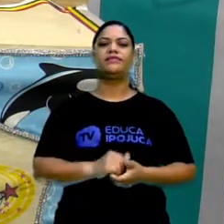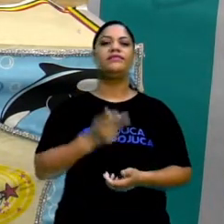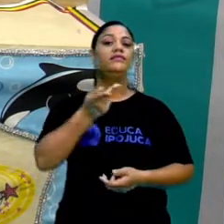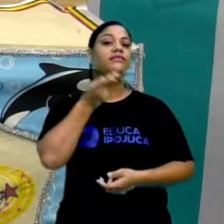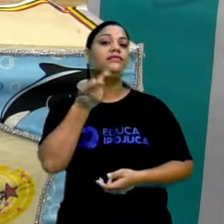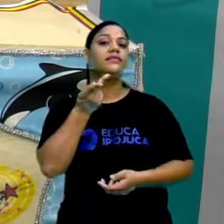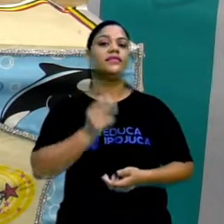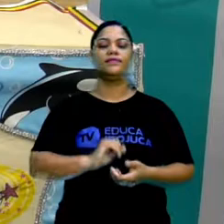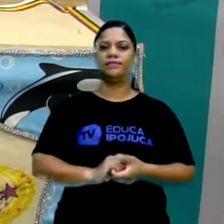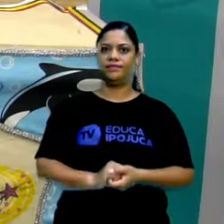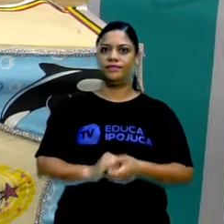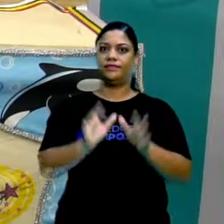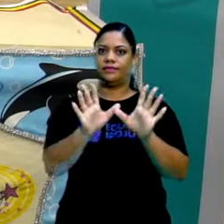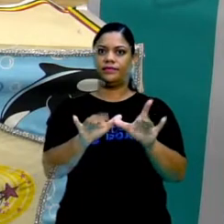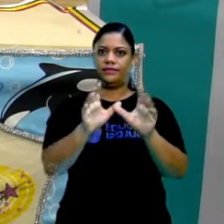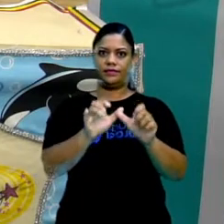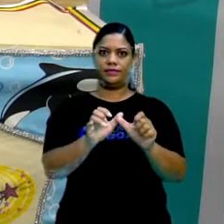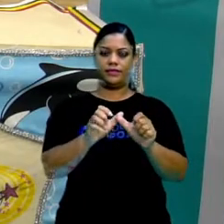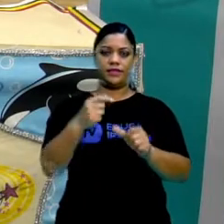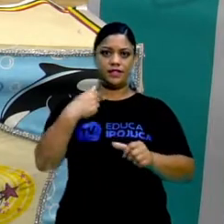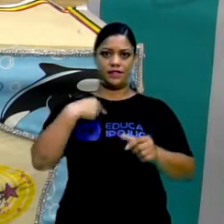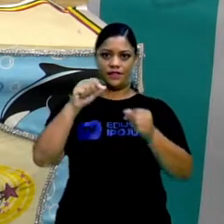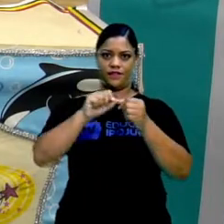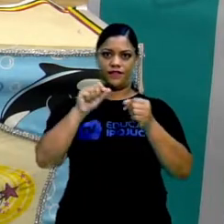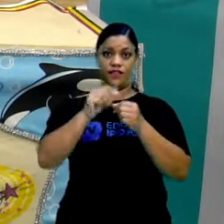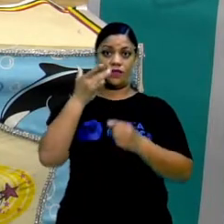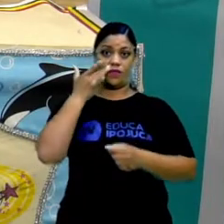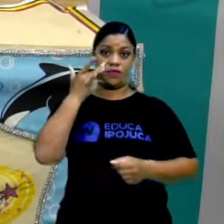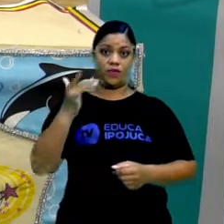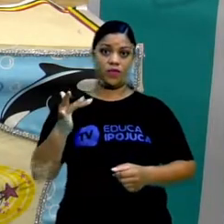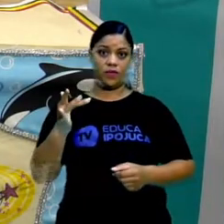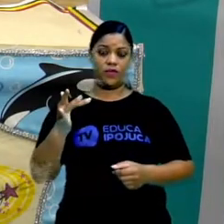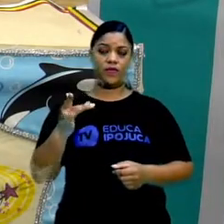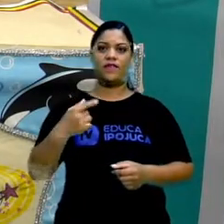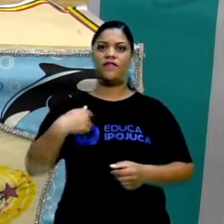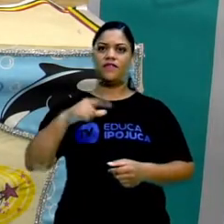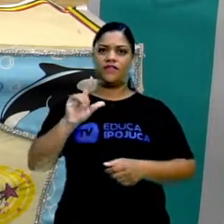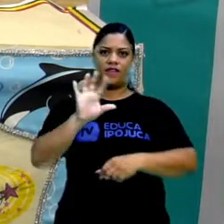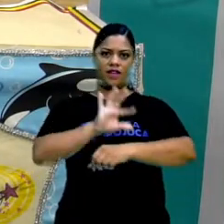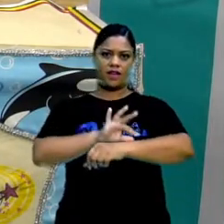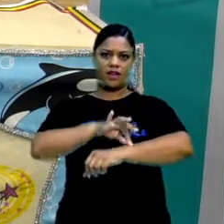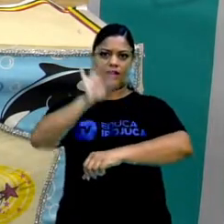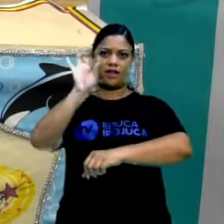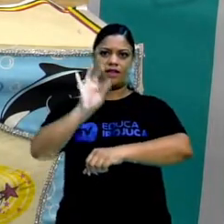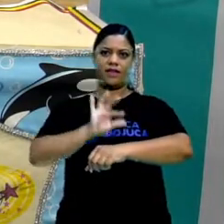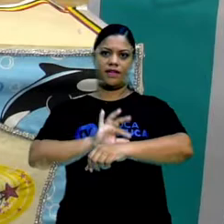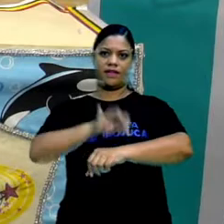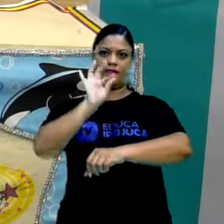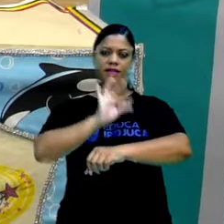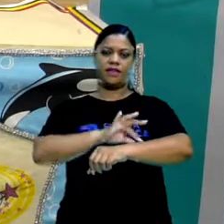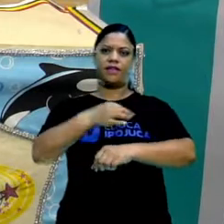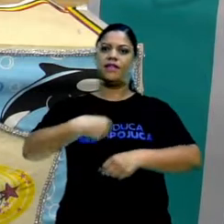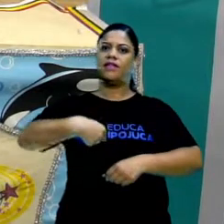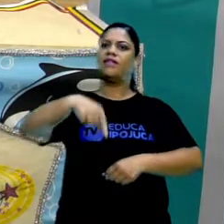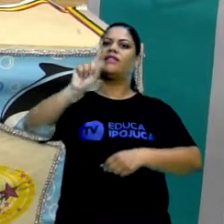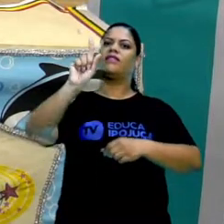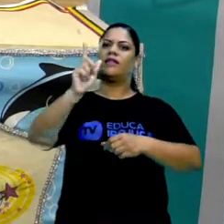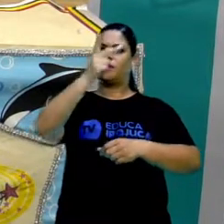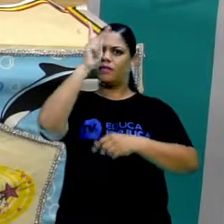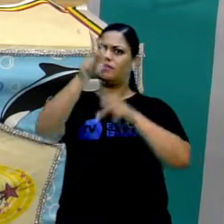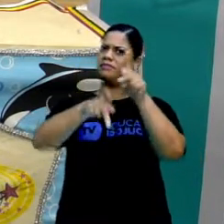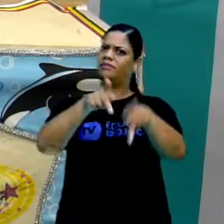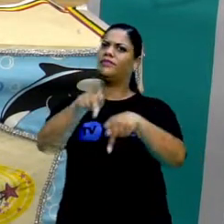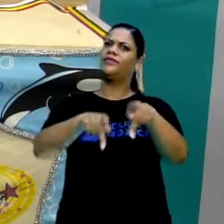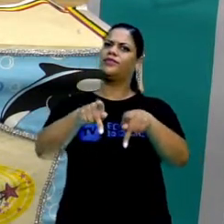disse, andorinha, eu sou feito de ouro. Vá tirando os pedaços e vá levar para esses povos.